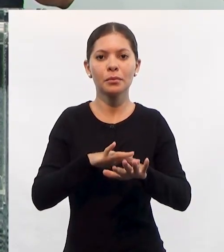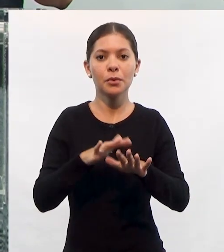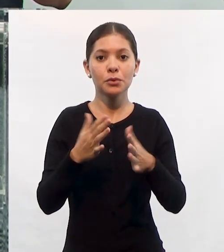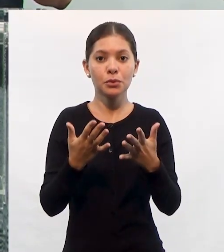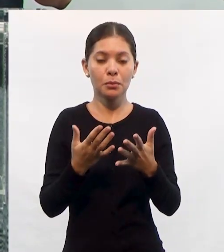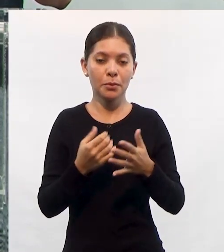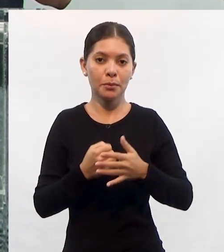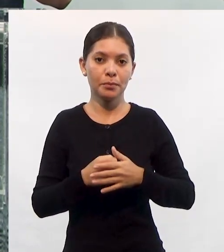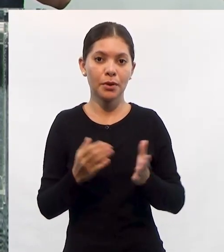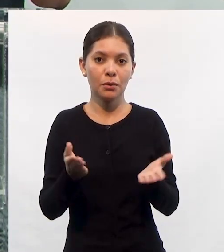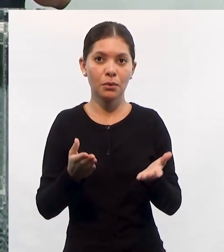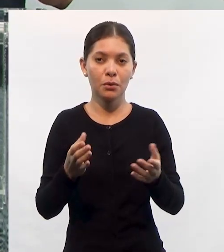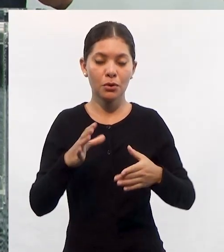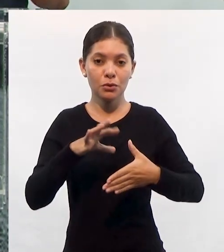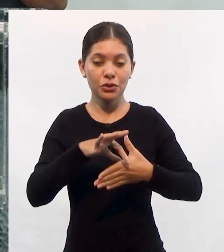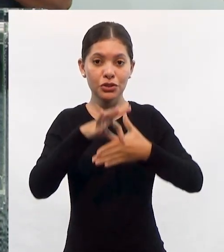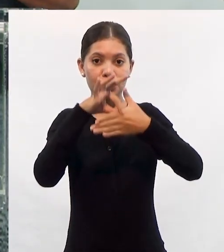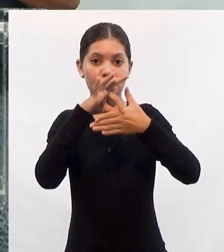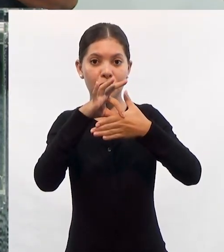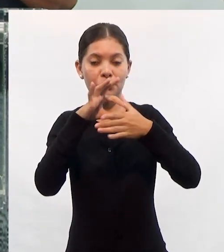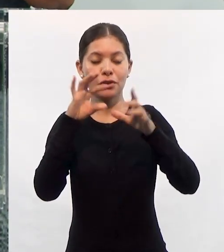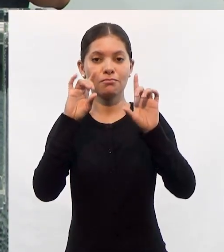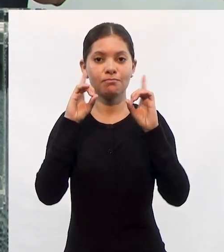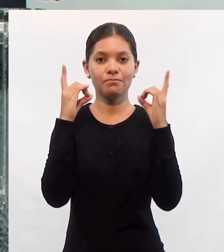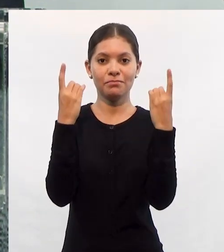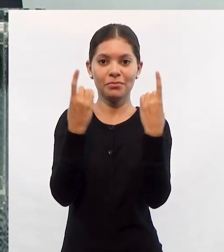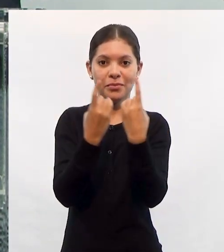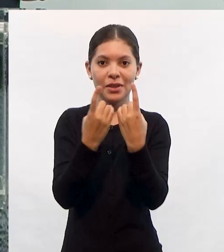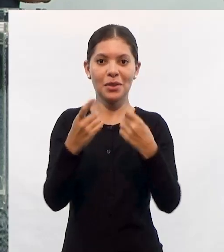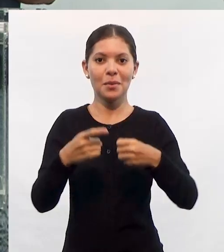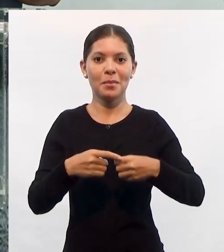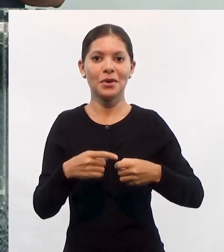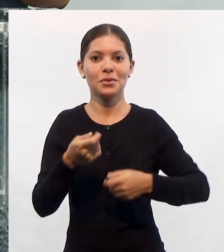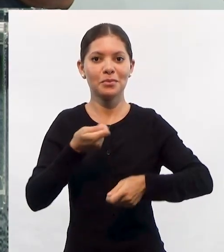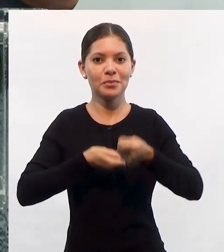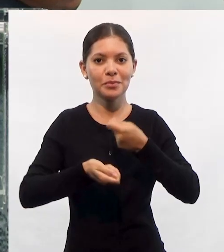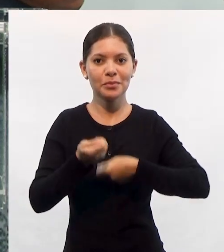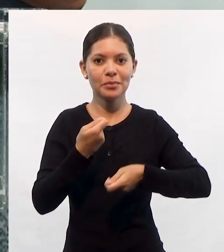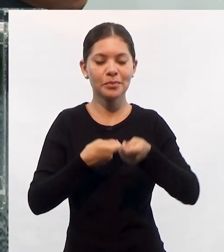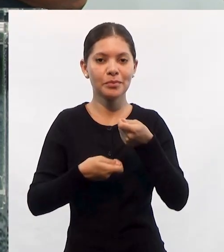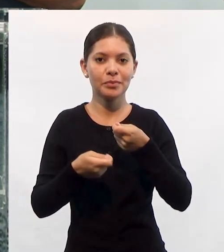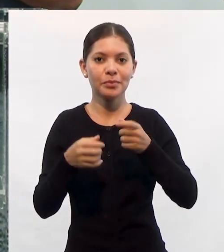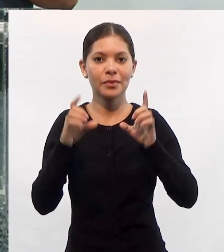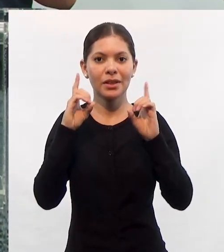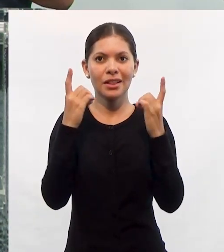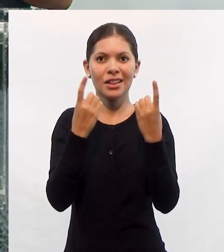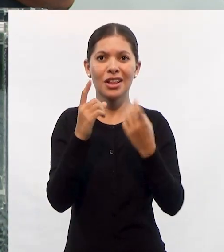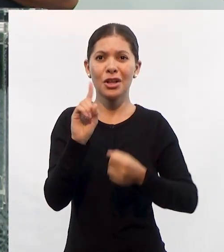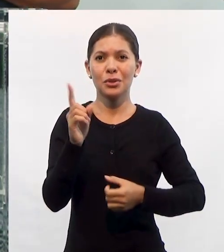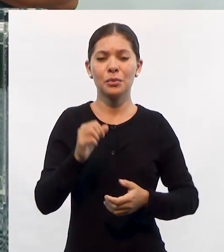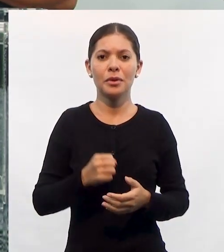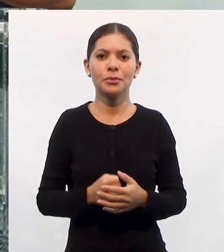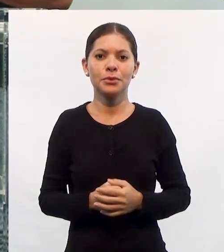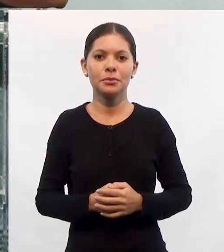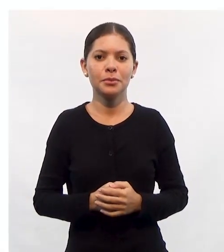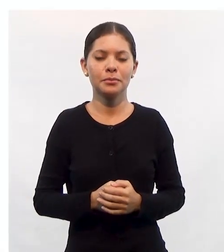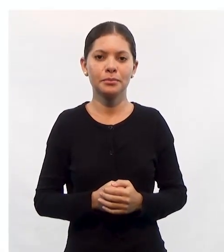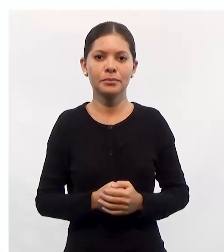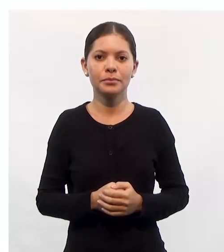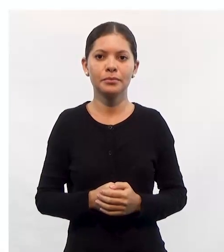Agora, o chefe do departamento médico, que faz a administração daquele departamento, ele não é considerado mão de